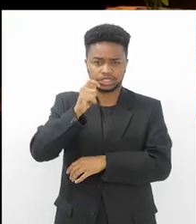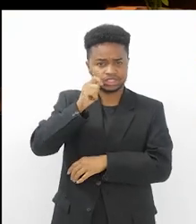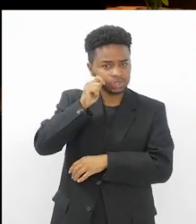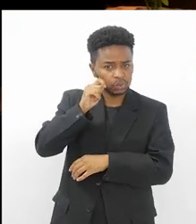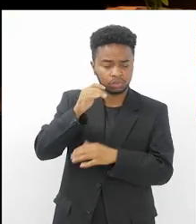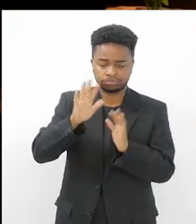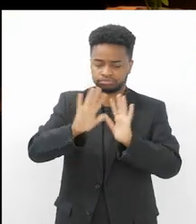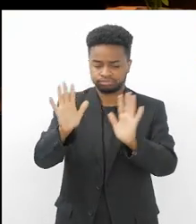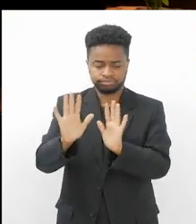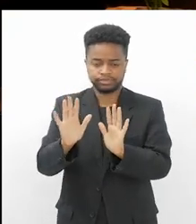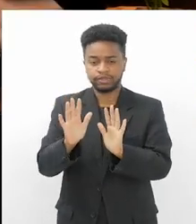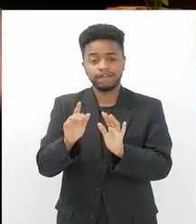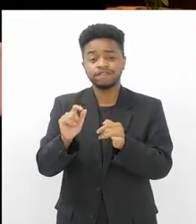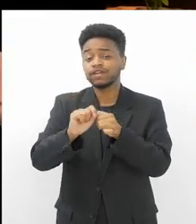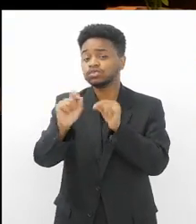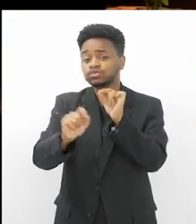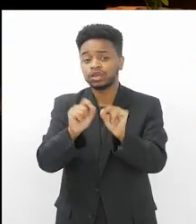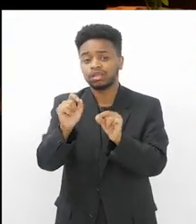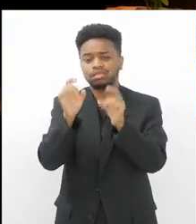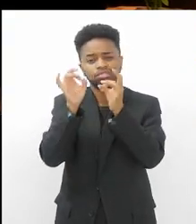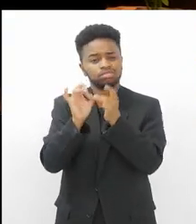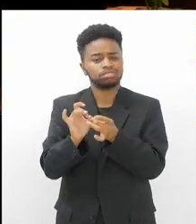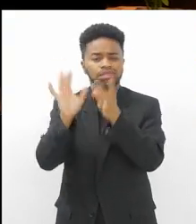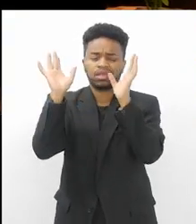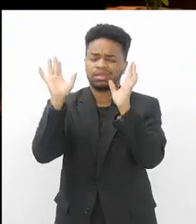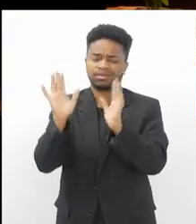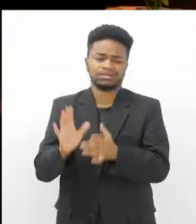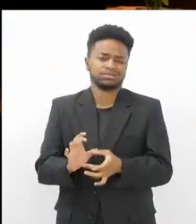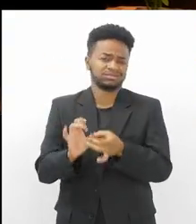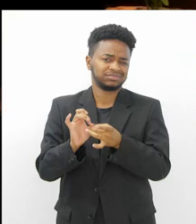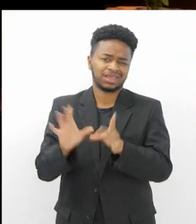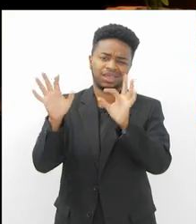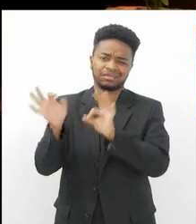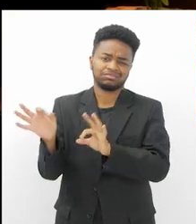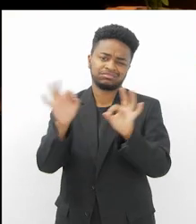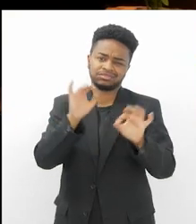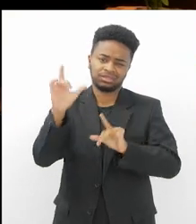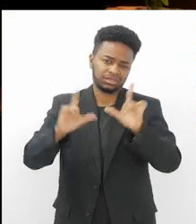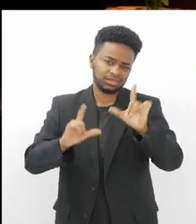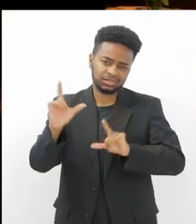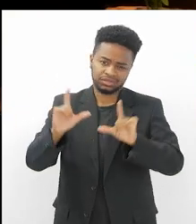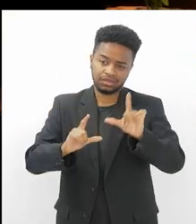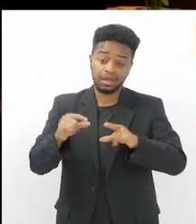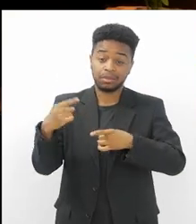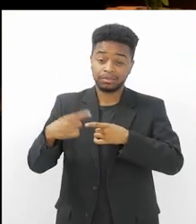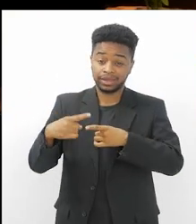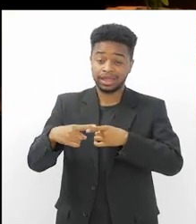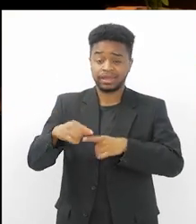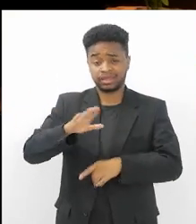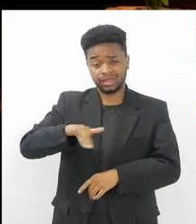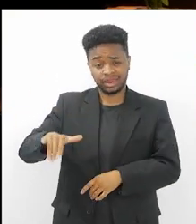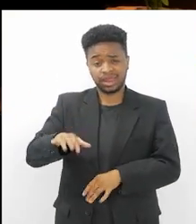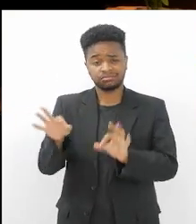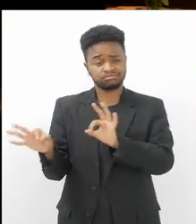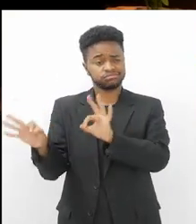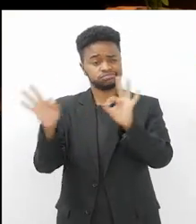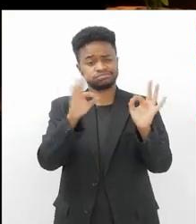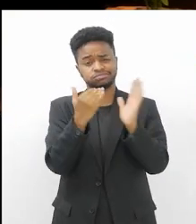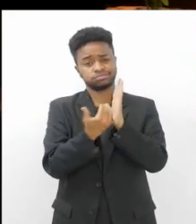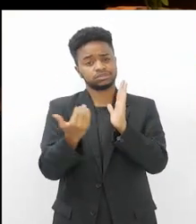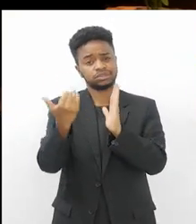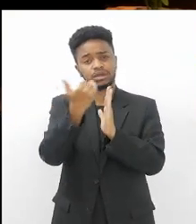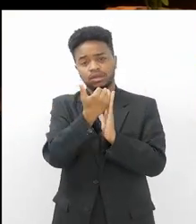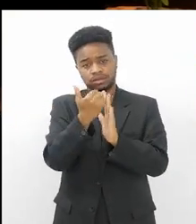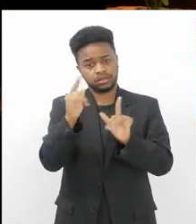lá, brócolis, cenoura e etc e tal. Você normalmente vai deixar o seu filho ver televisão, quer dizer, o tempo de tela